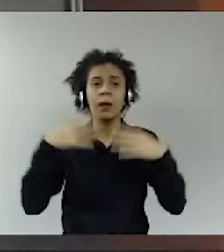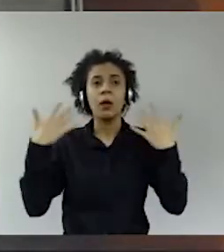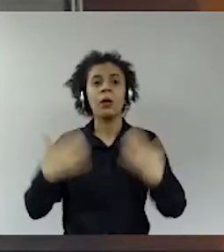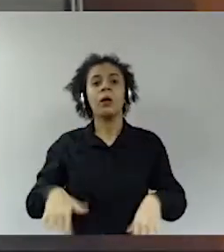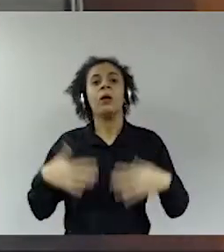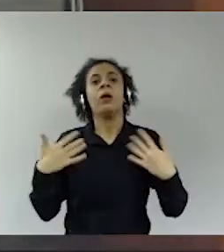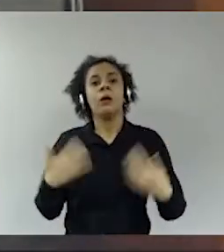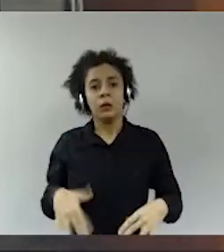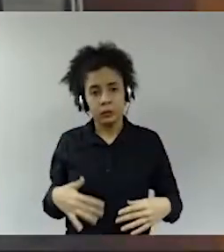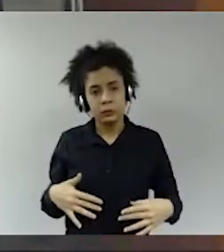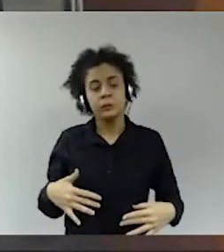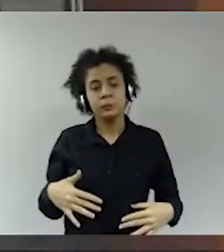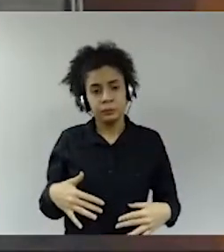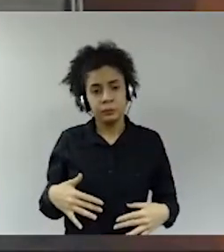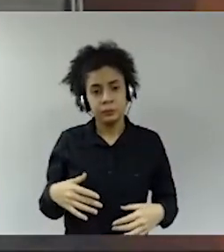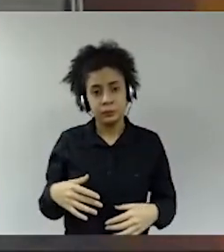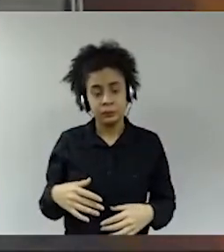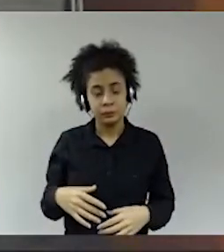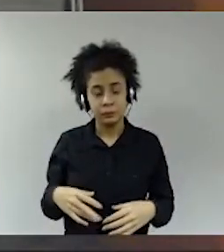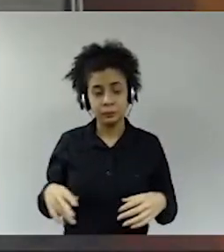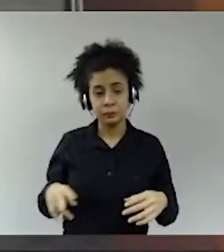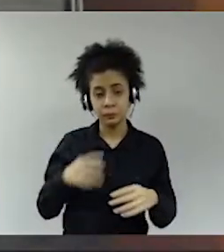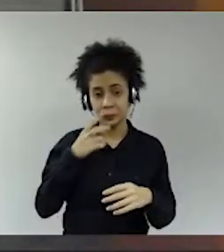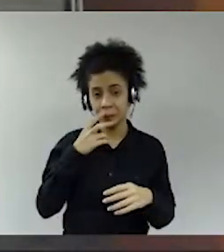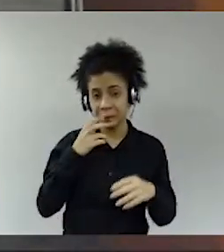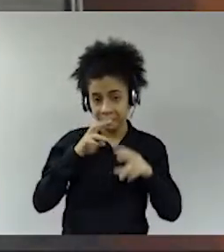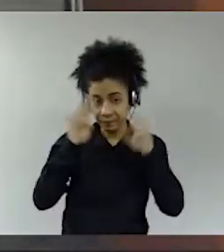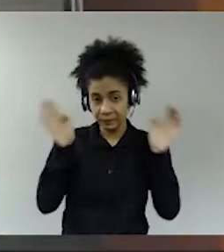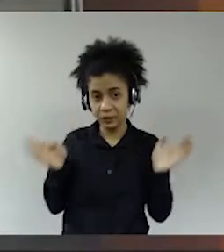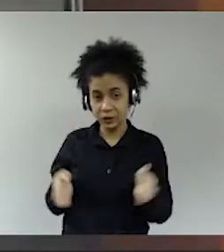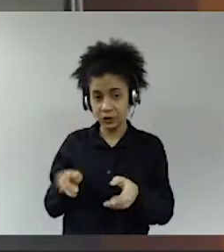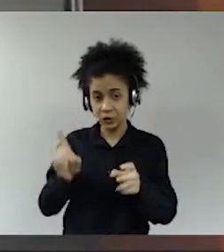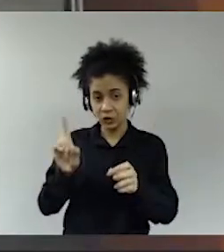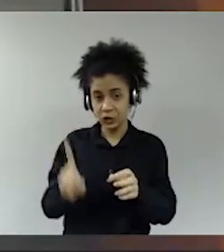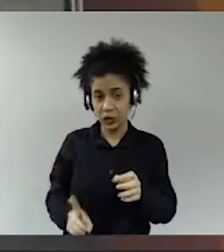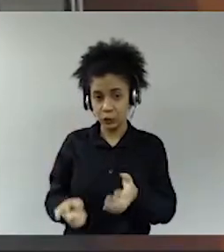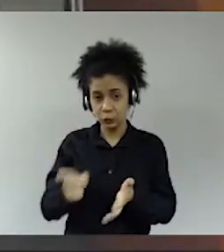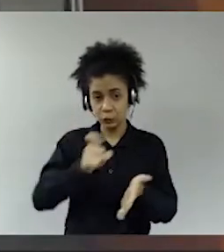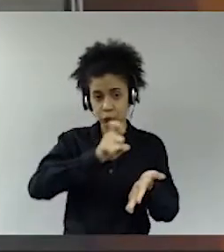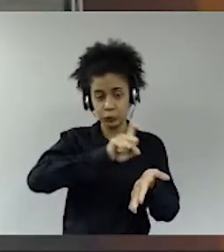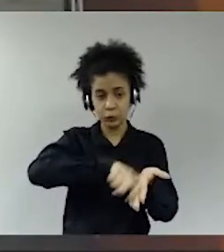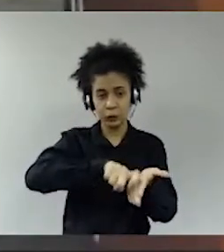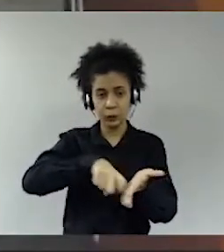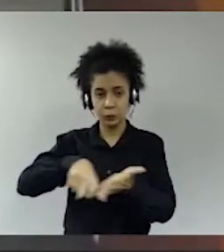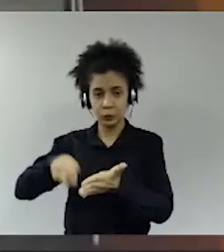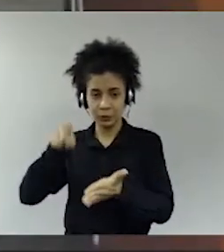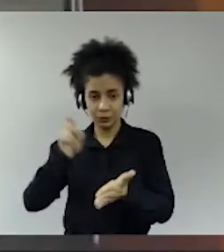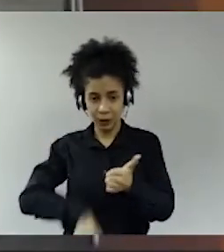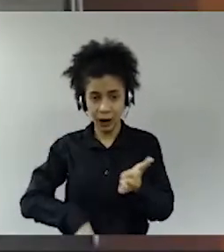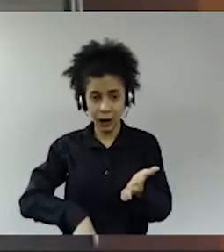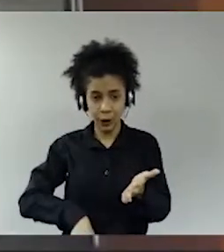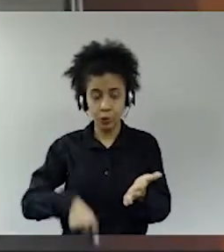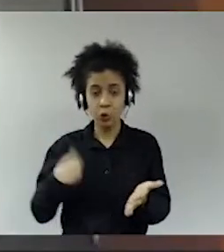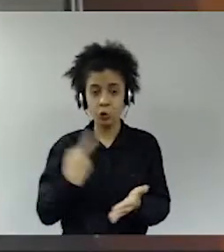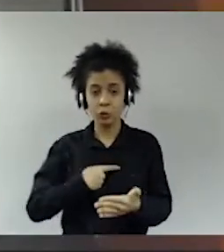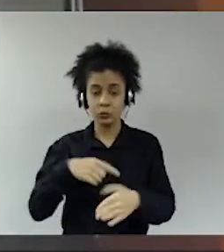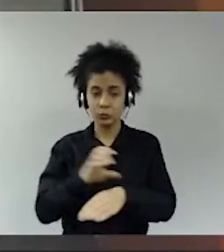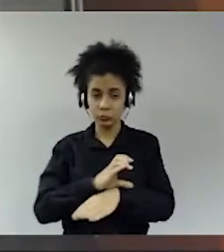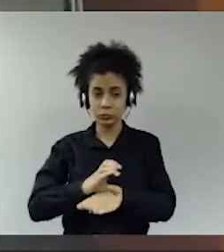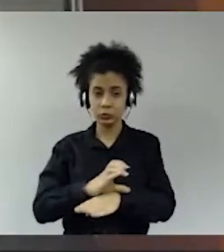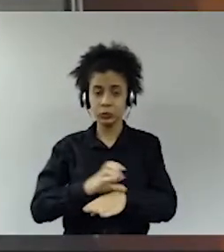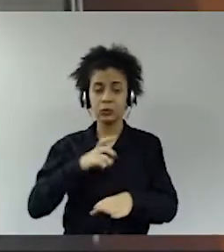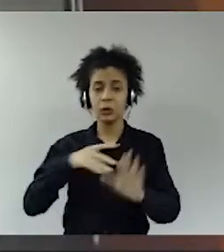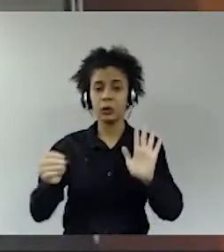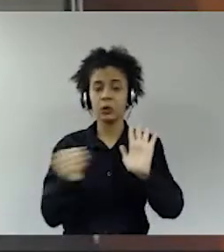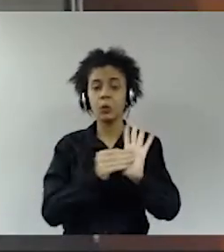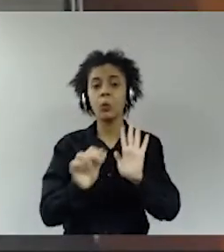calamidade. No âmbito do direito tributário, por exemplo, a nossa Constituição prevê